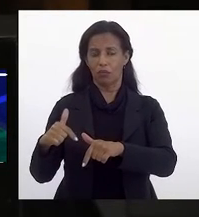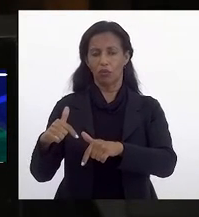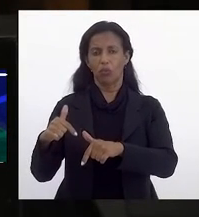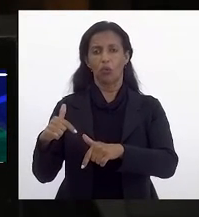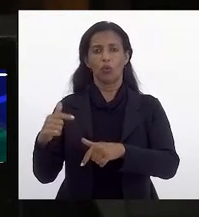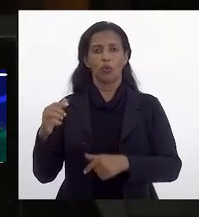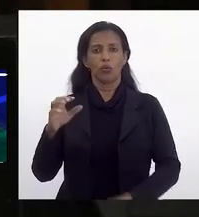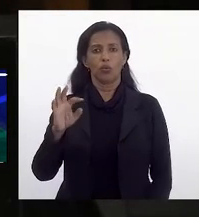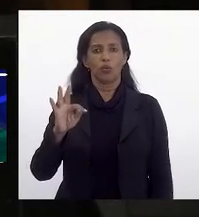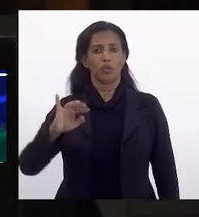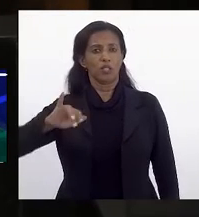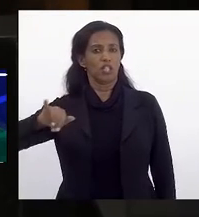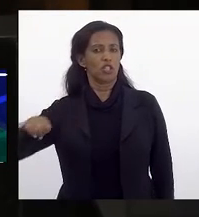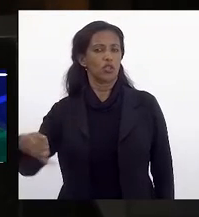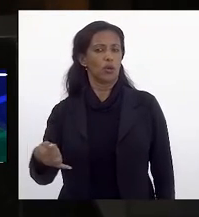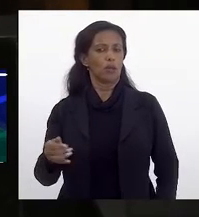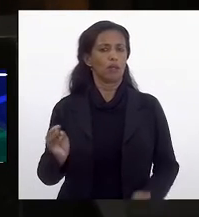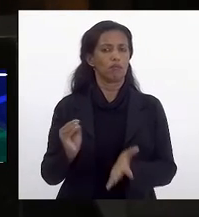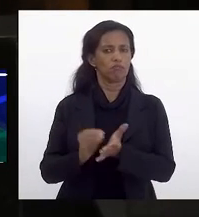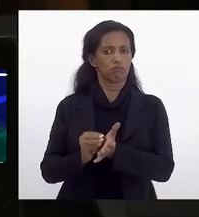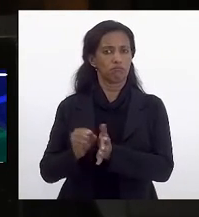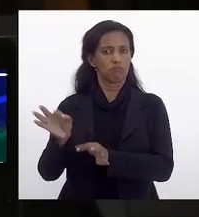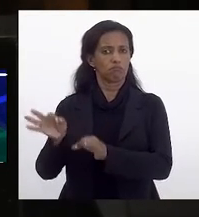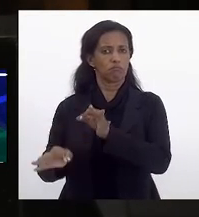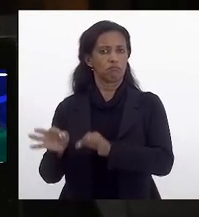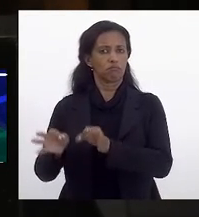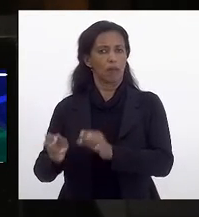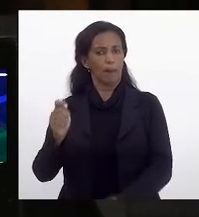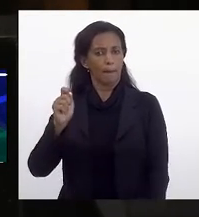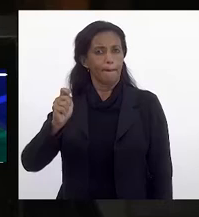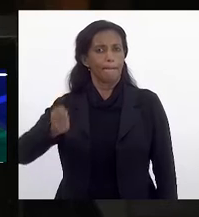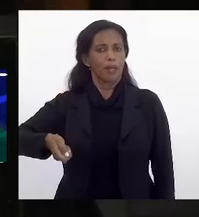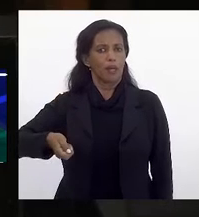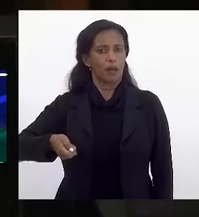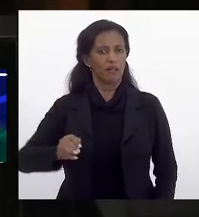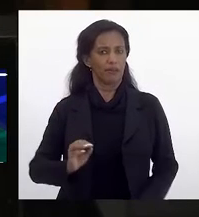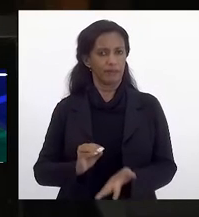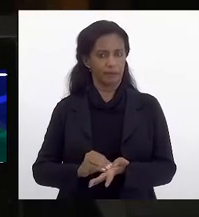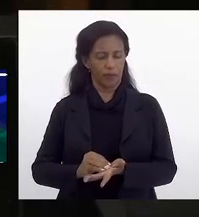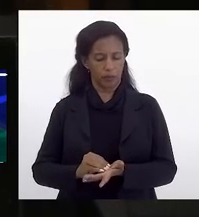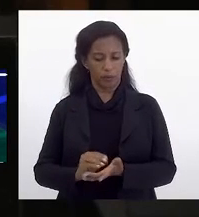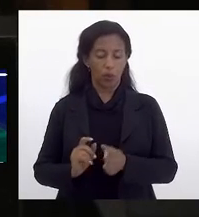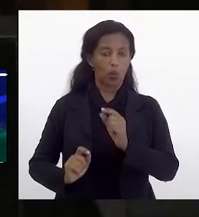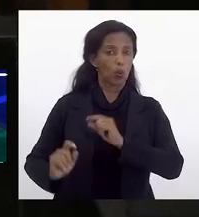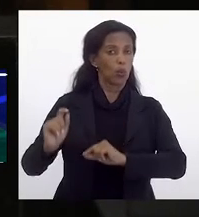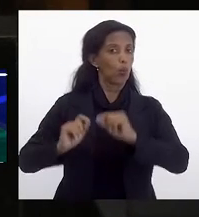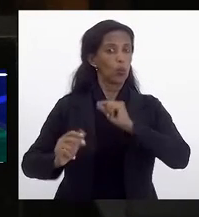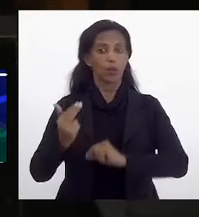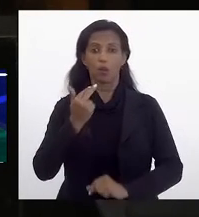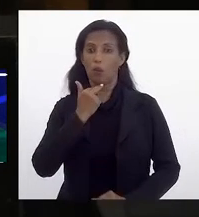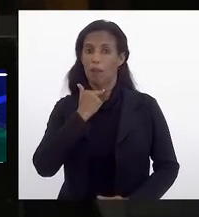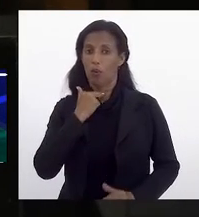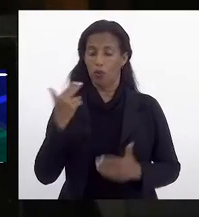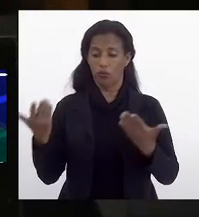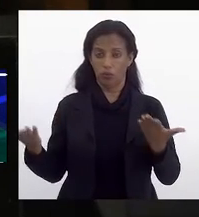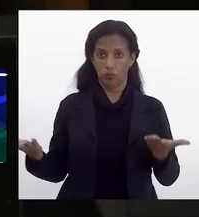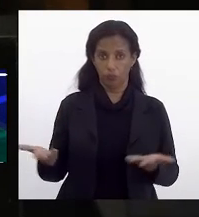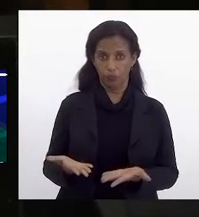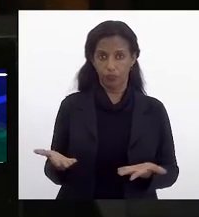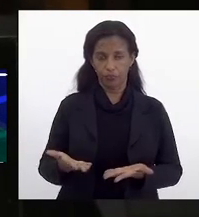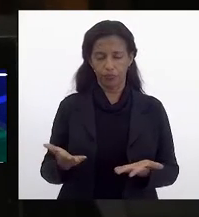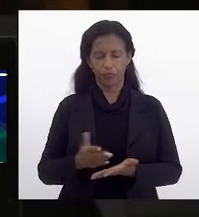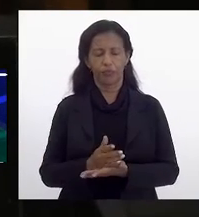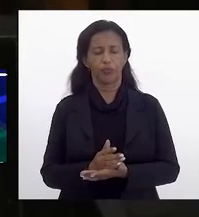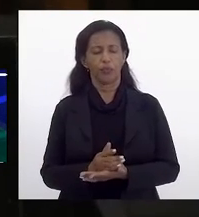que ainda não foi julgada. O que não pode é, nos tempos atuais, a